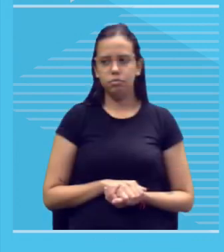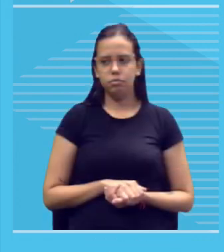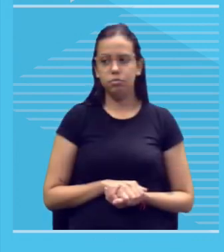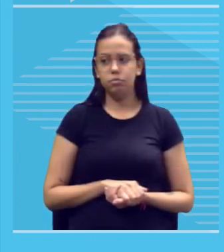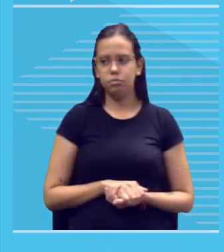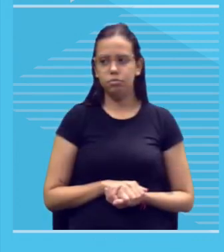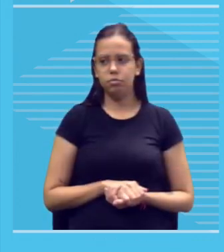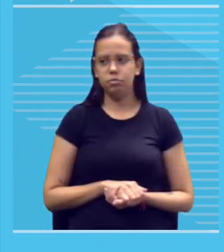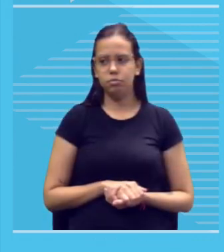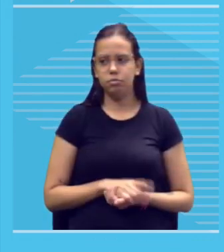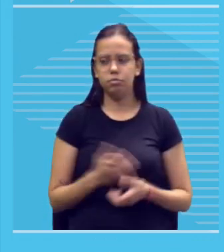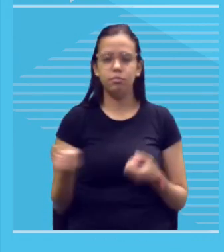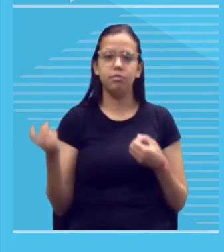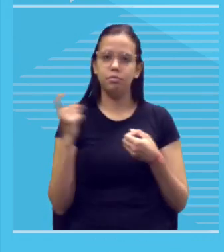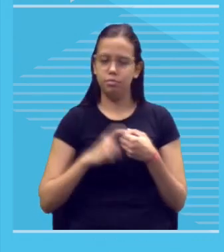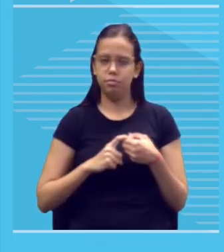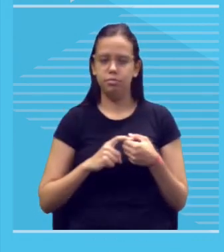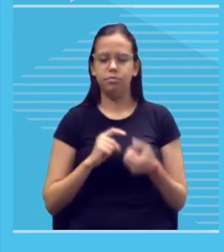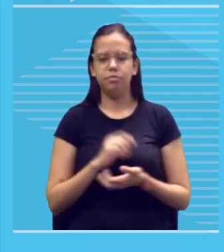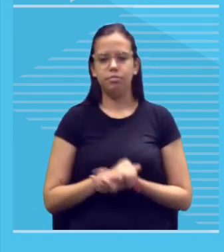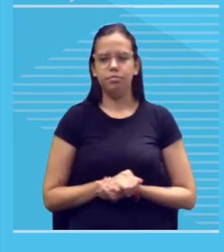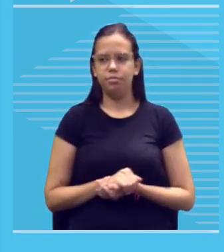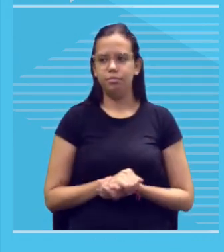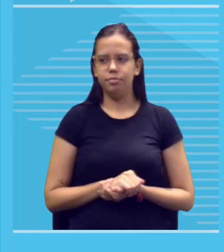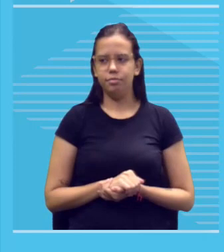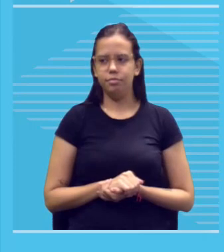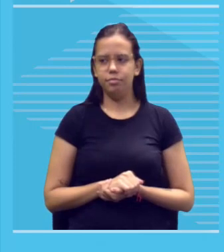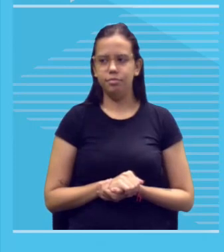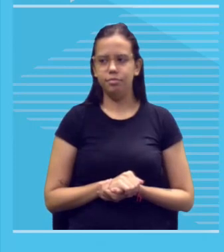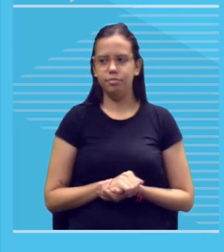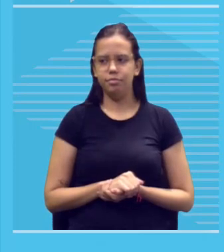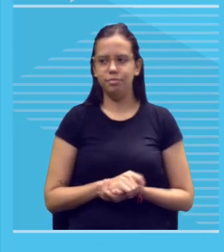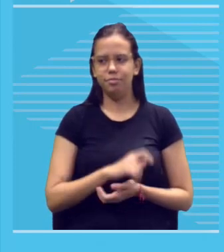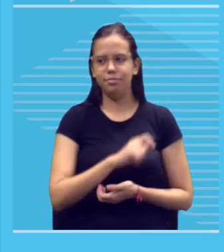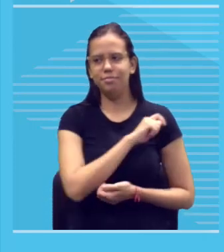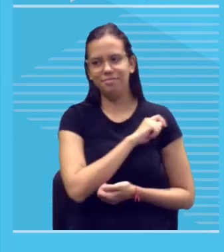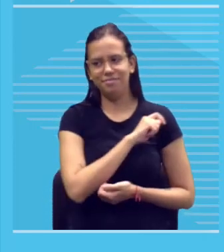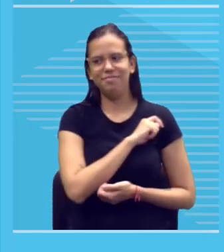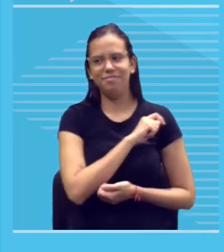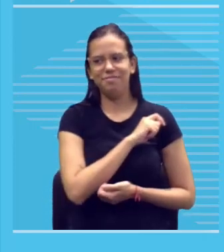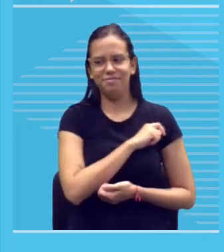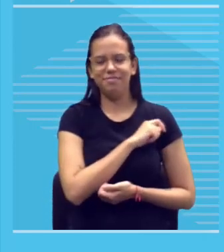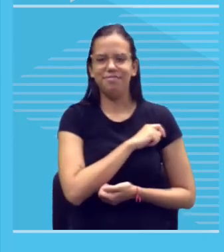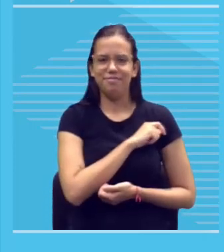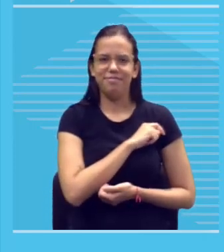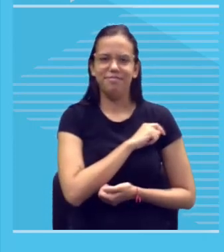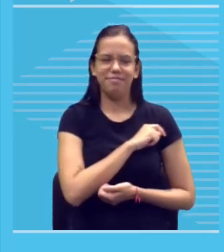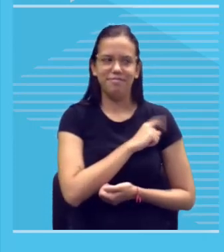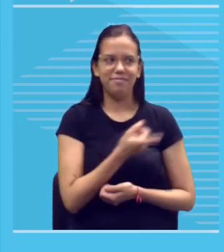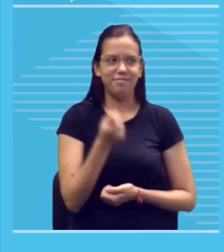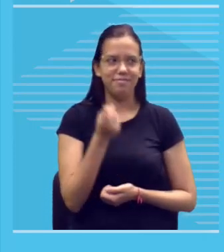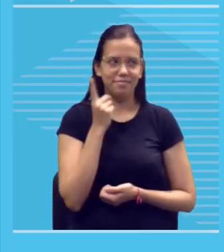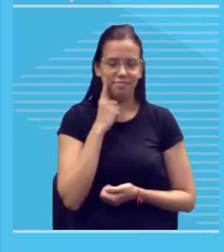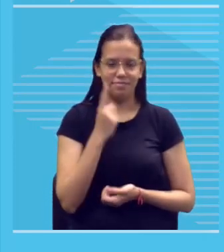voltamos Olha aí voltamos jovens atenção Acompanha comigo olha só